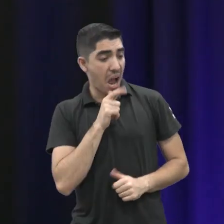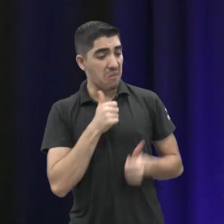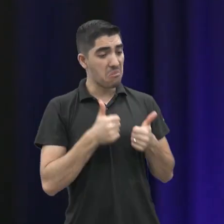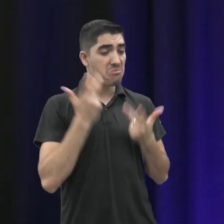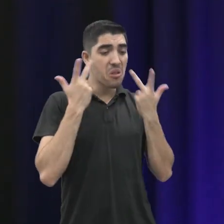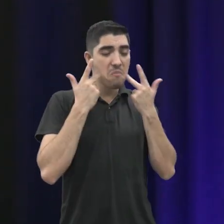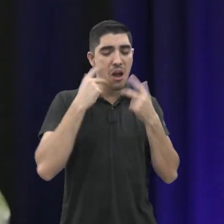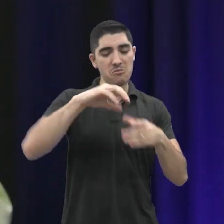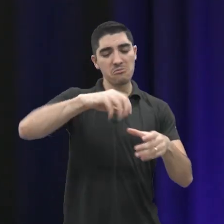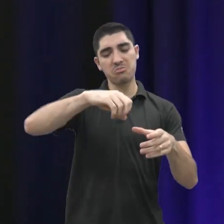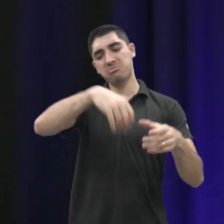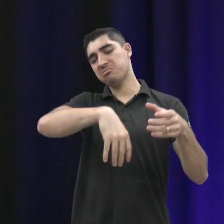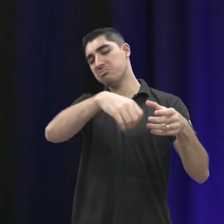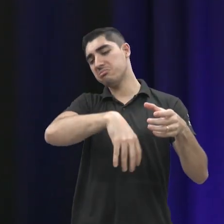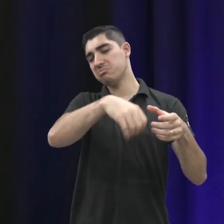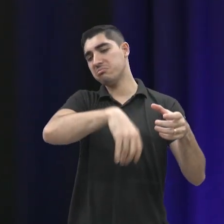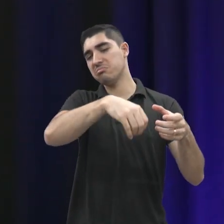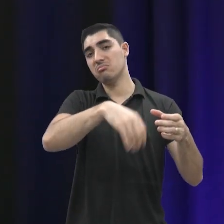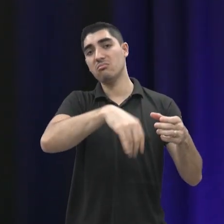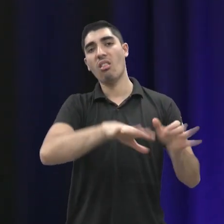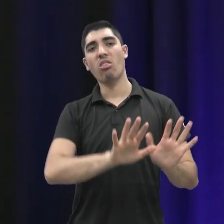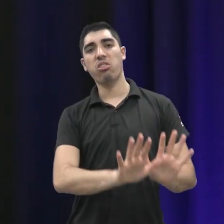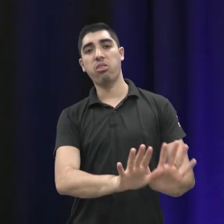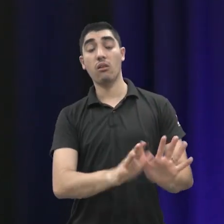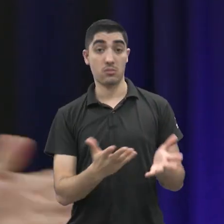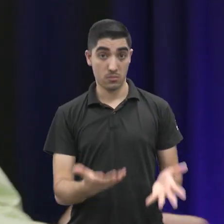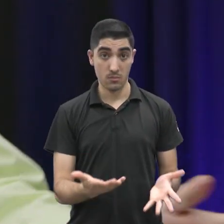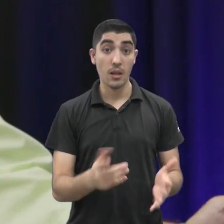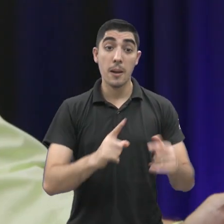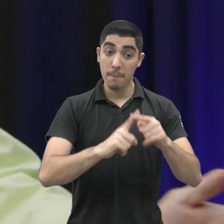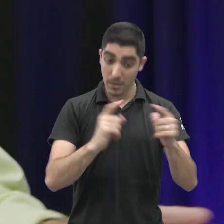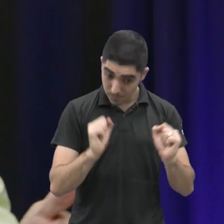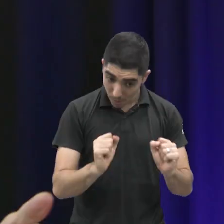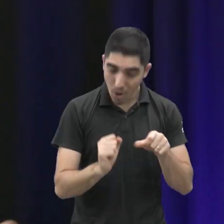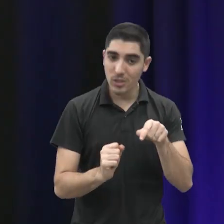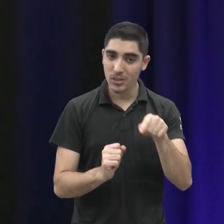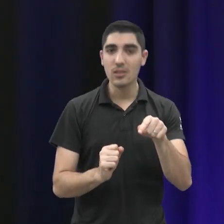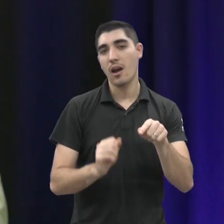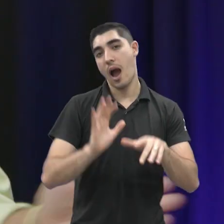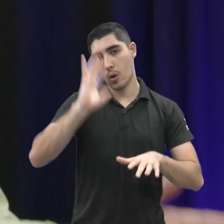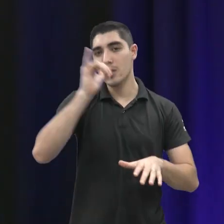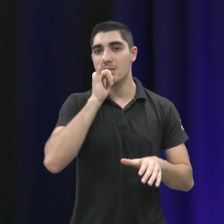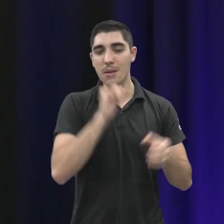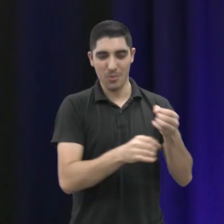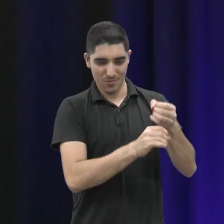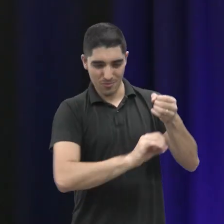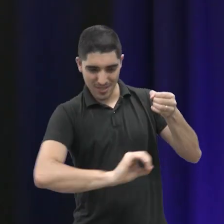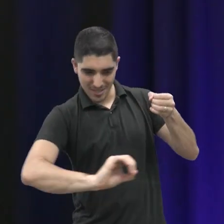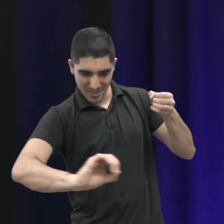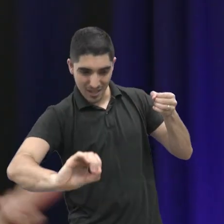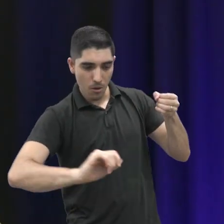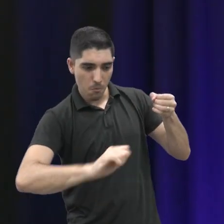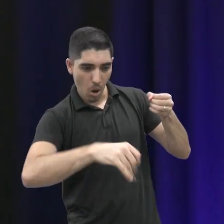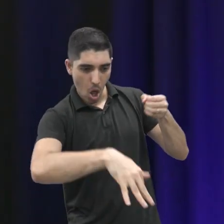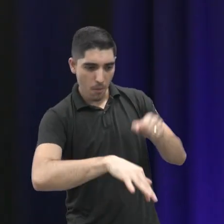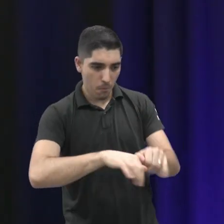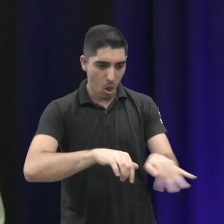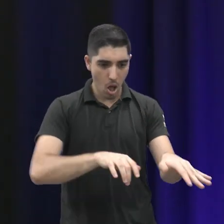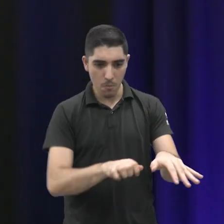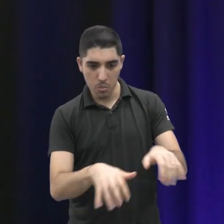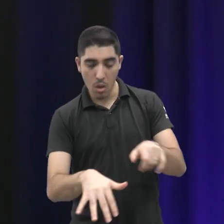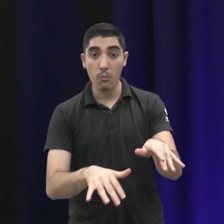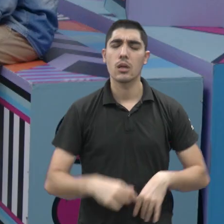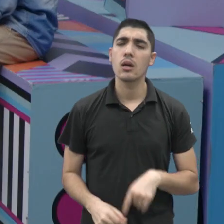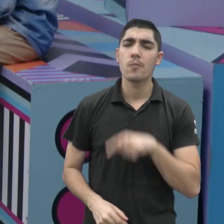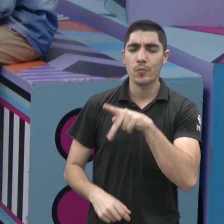está coletando esgoto, em princípio está tudo ok, né? Mas isso perde no caminho. Você tem perdas no caminho. E essas perdas aqui